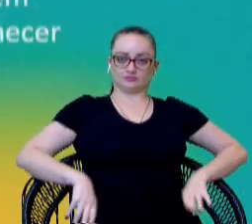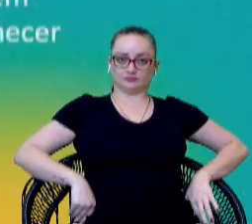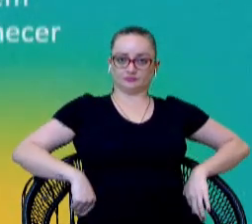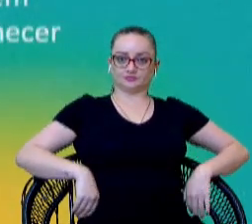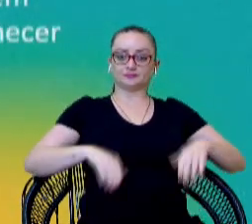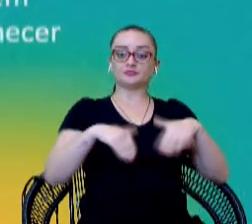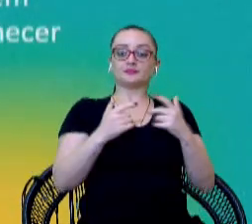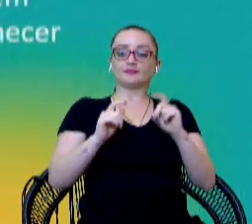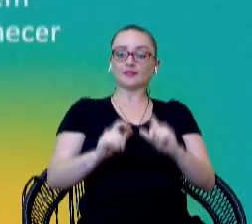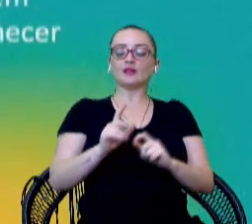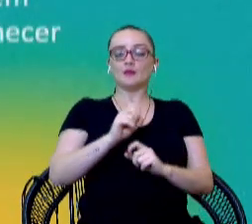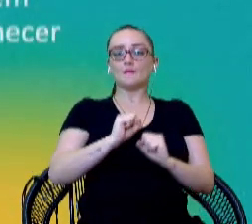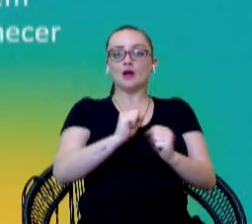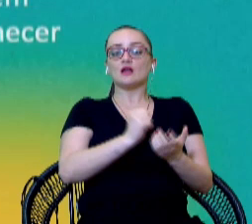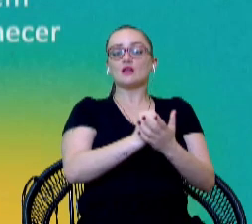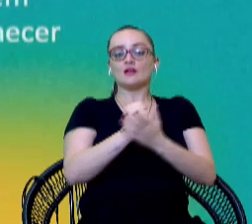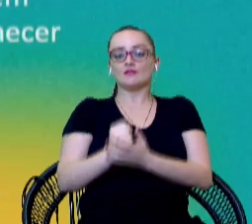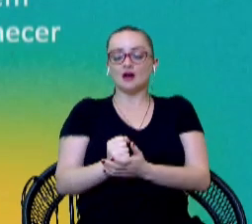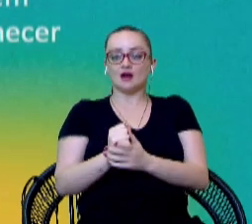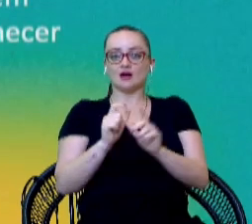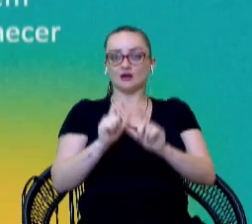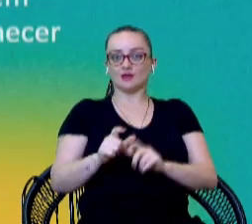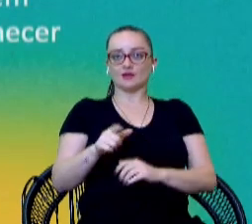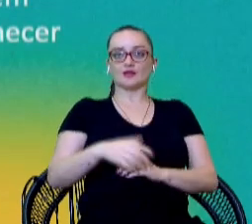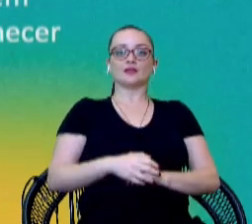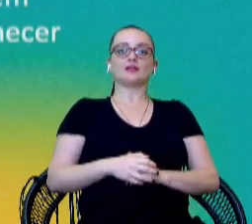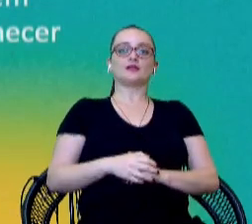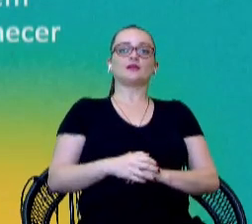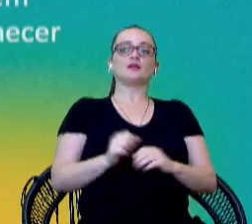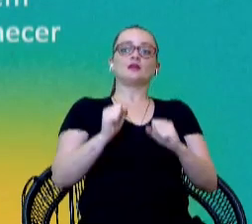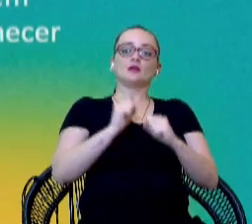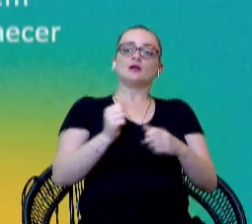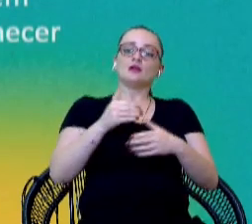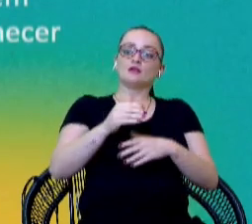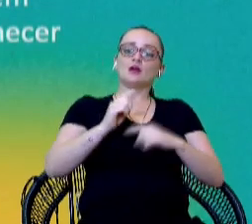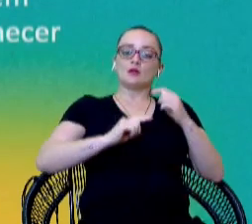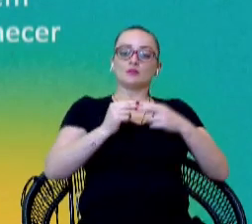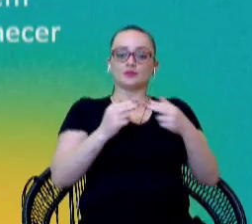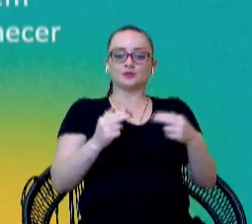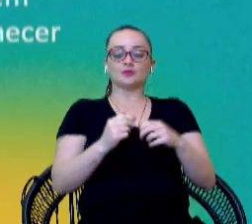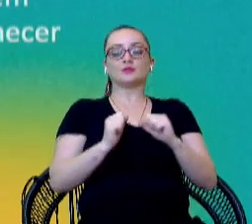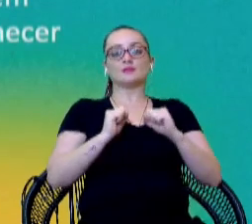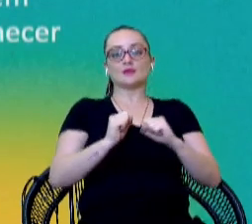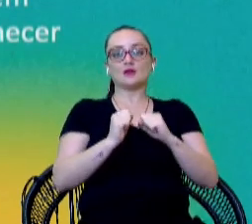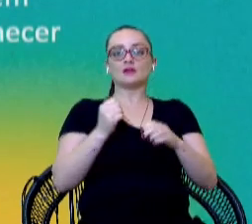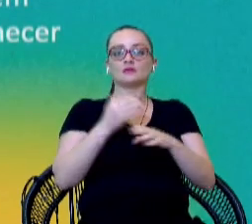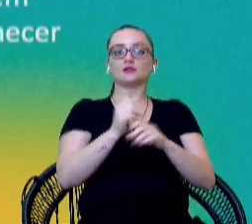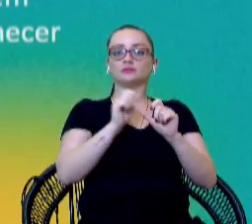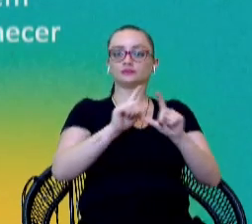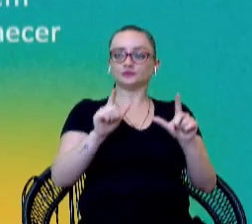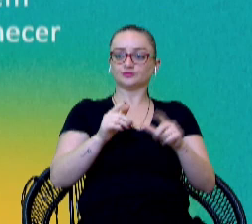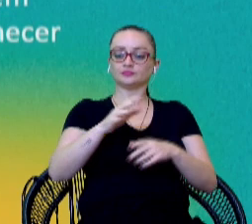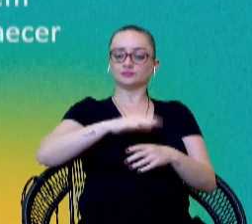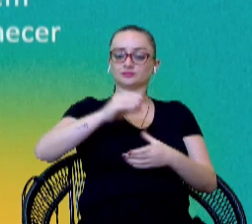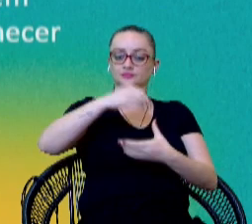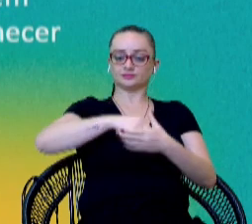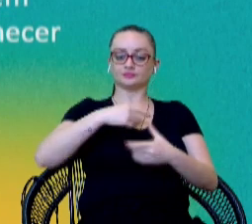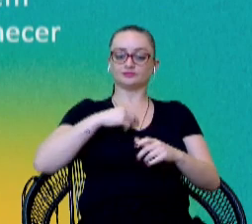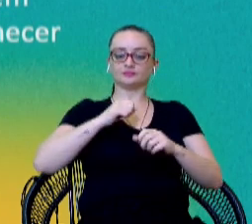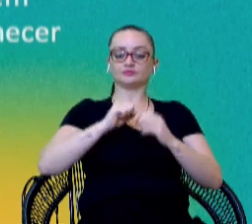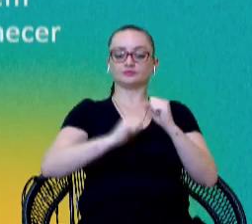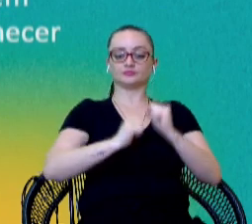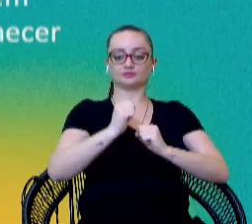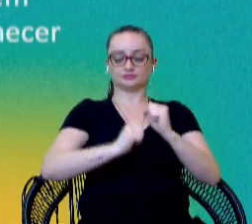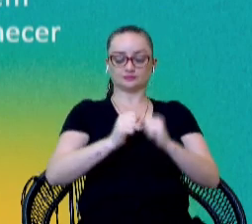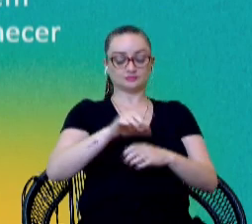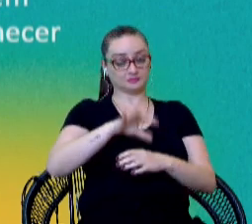Para onde que eu posso levar esse usuário, Henrique? Ah, posso levar ele para o produto, posso levar ele para minha página interna da minha empresa? Você